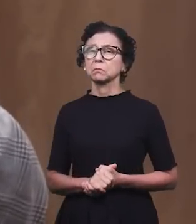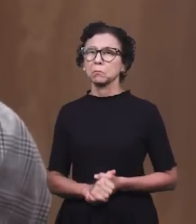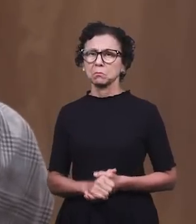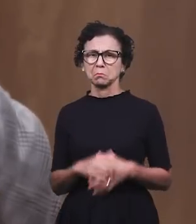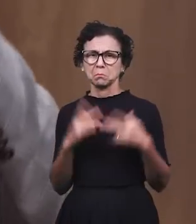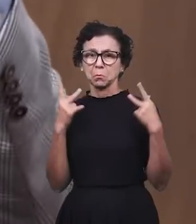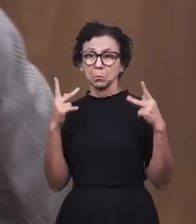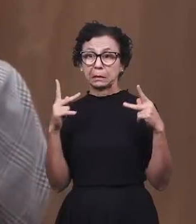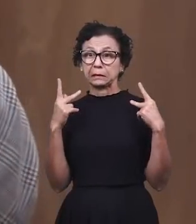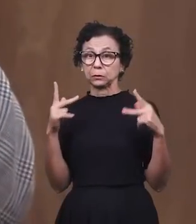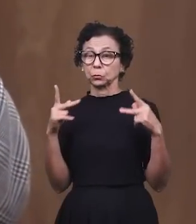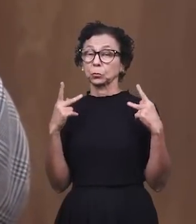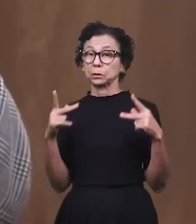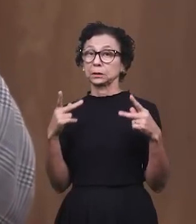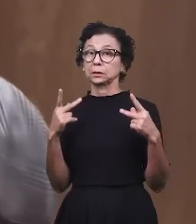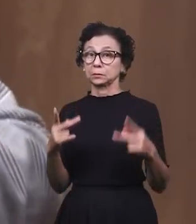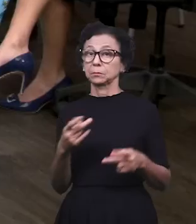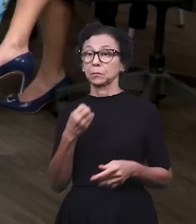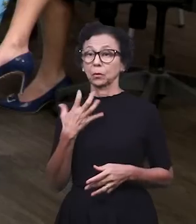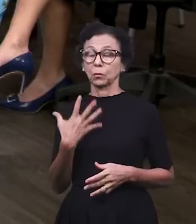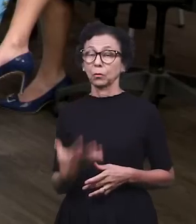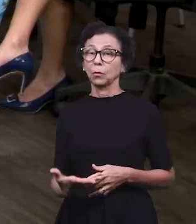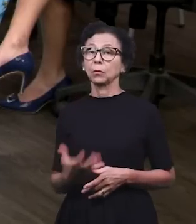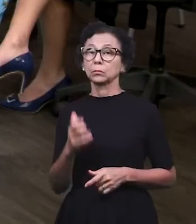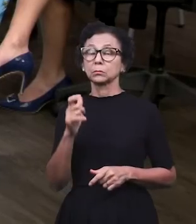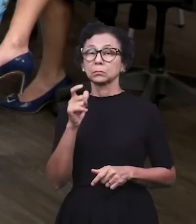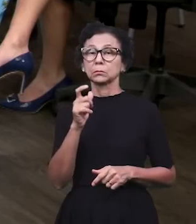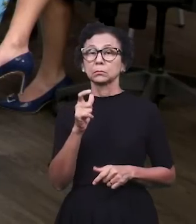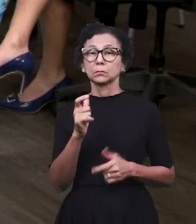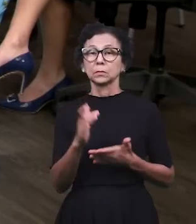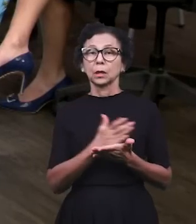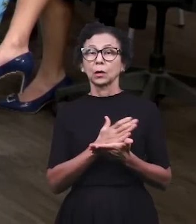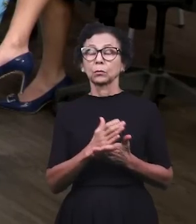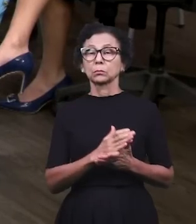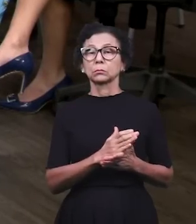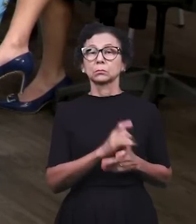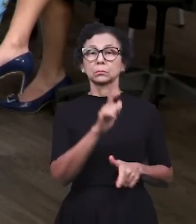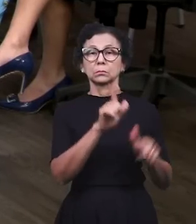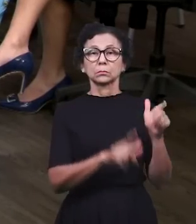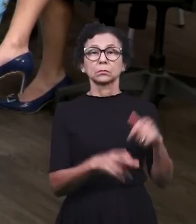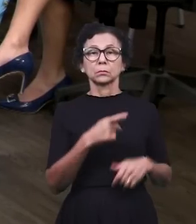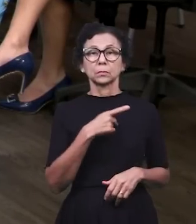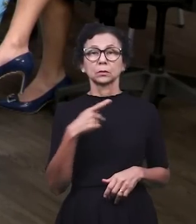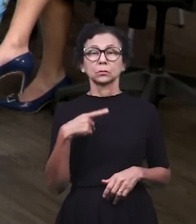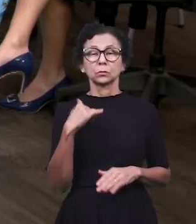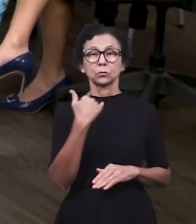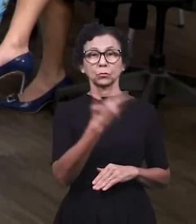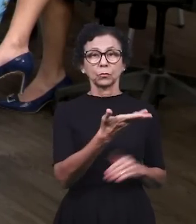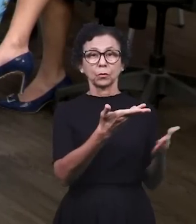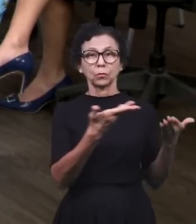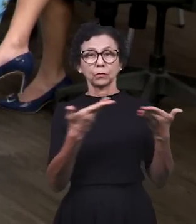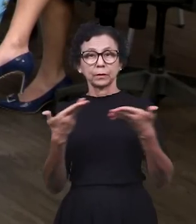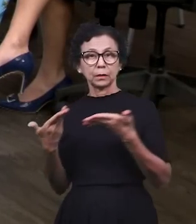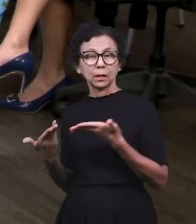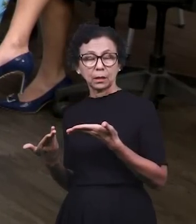No nosso meio, alguns vieram de fora, convidados e tal. Mas a palavra revelada, ela, para